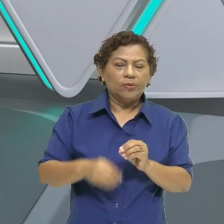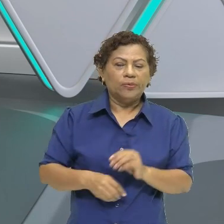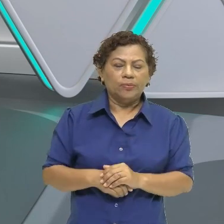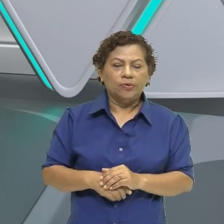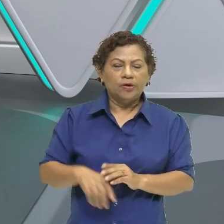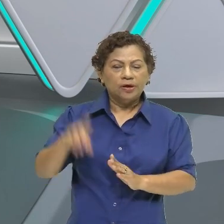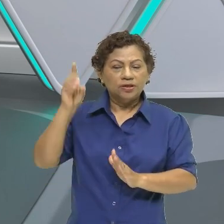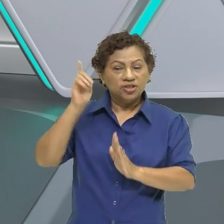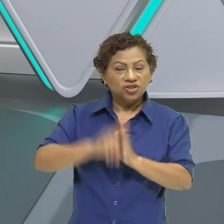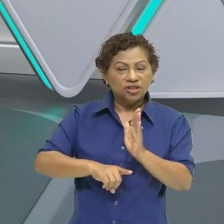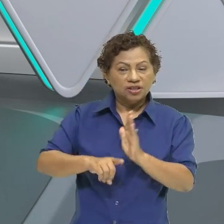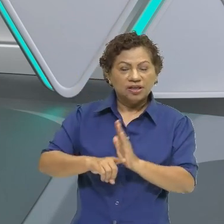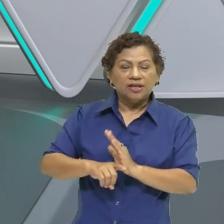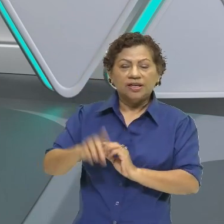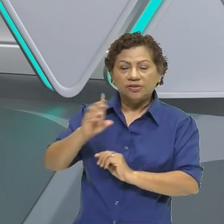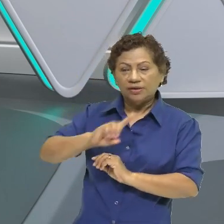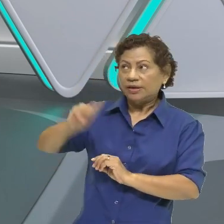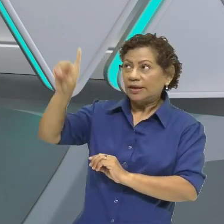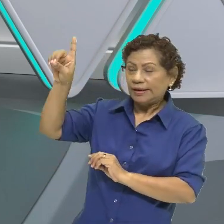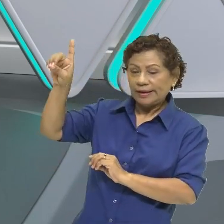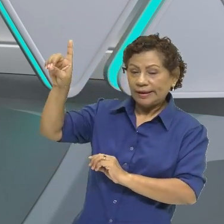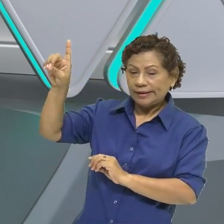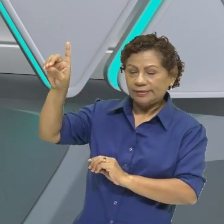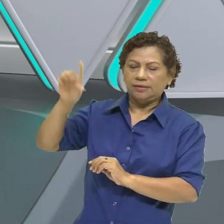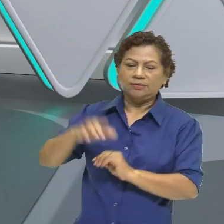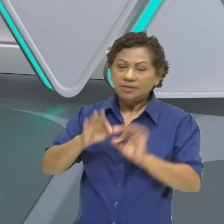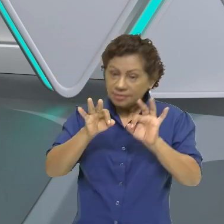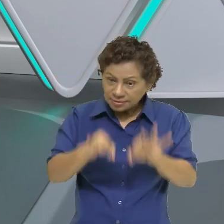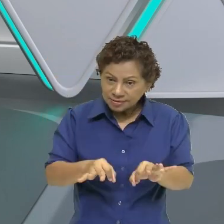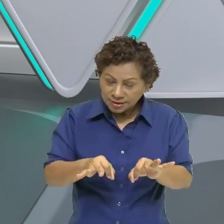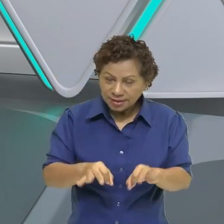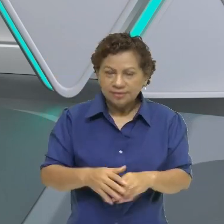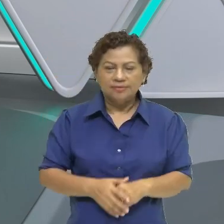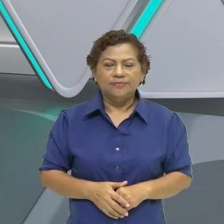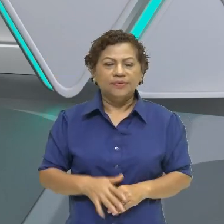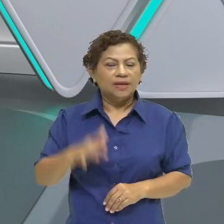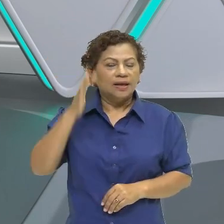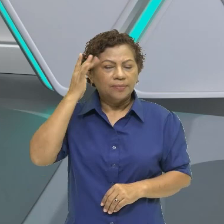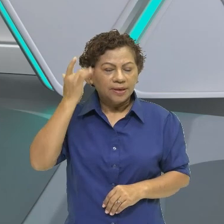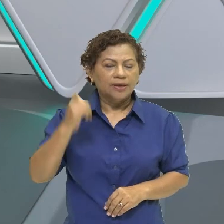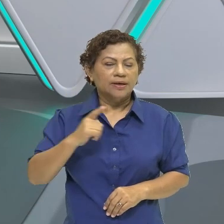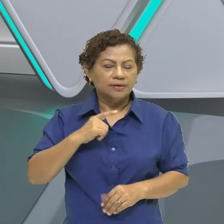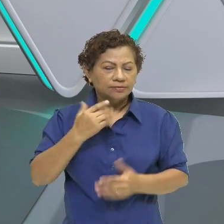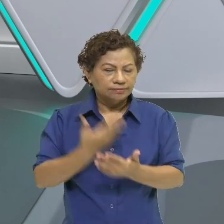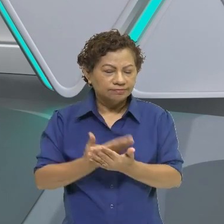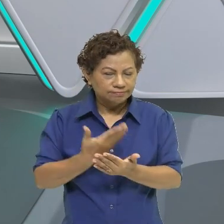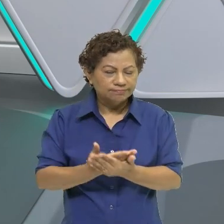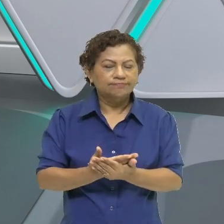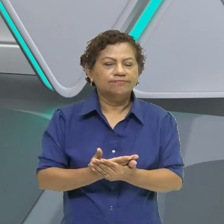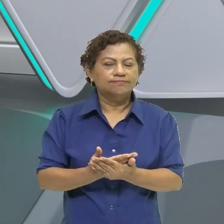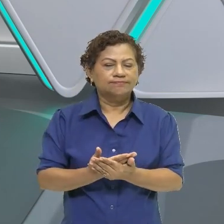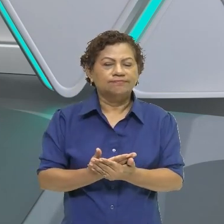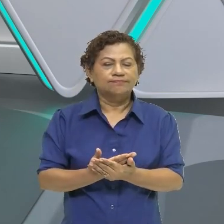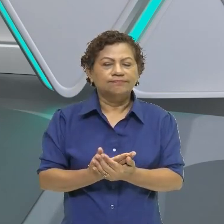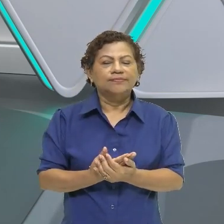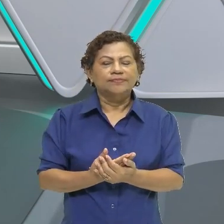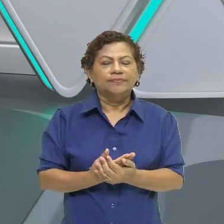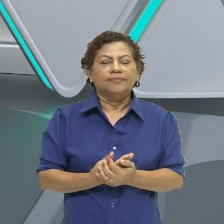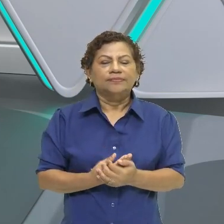na questão divina, certo? Então, meus queridos, amanhã, não esqueçam, nós temos aula assíncrona,